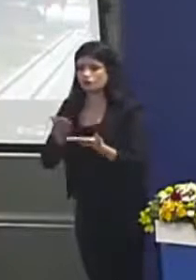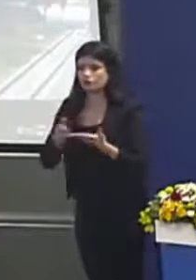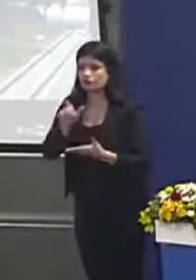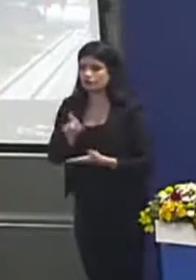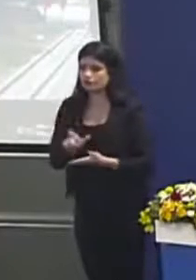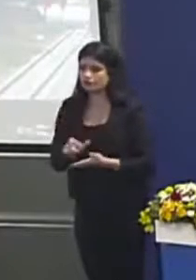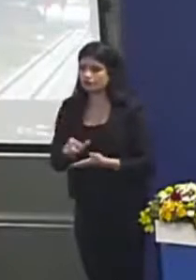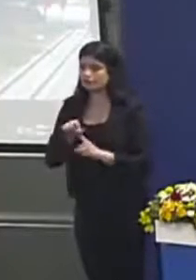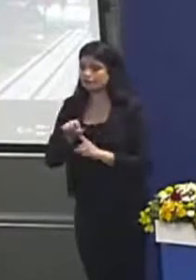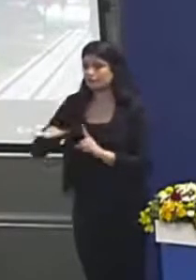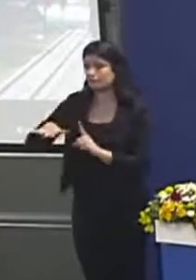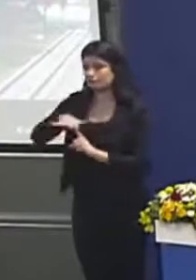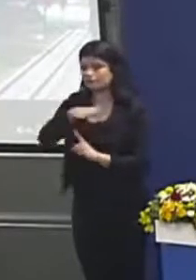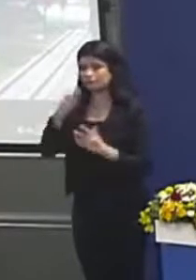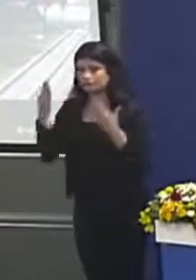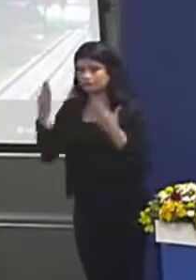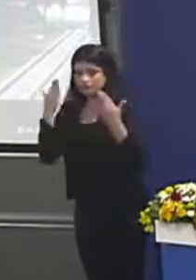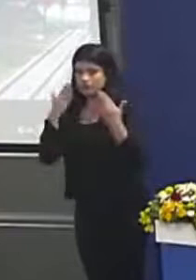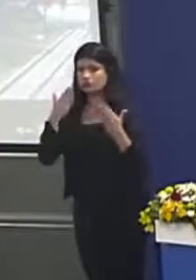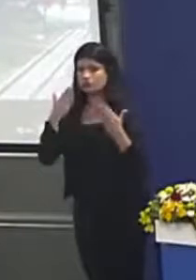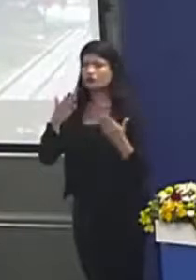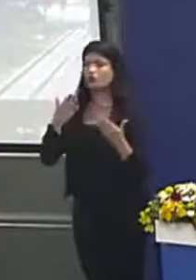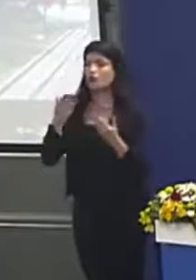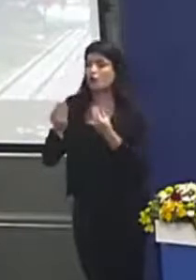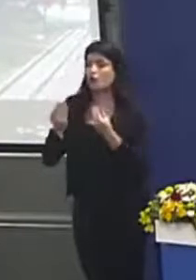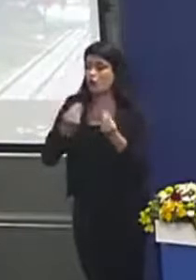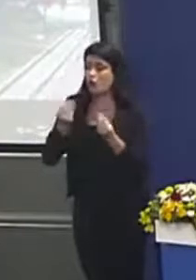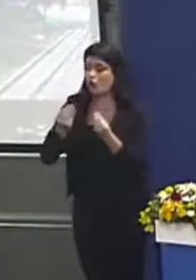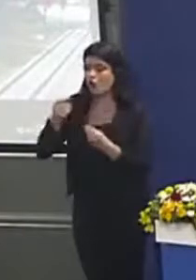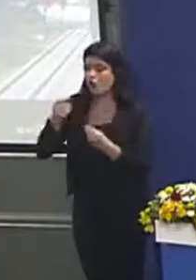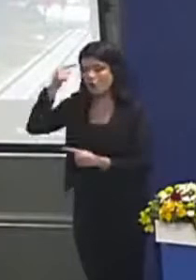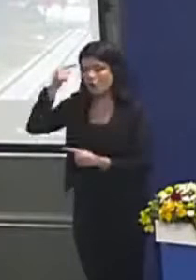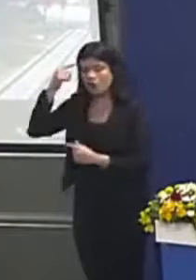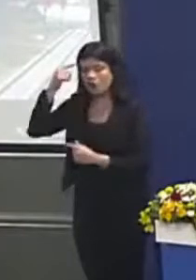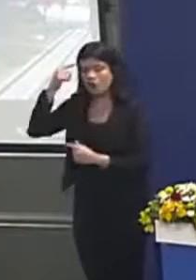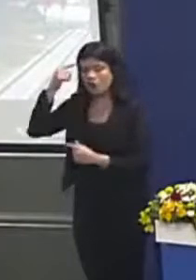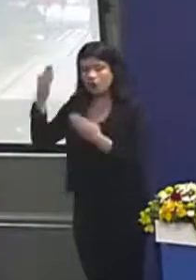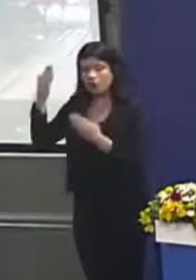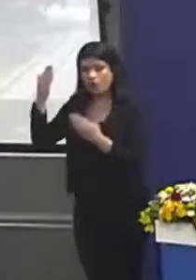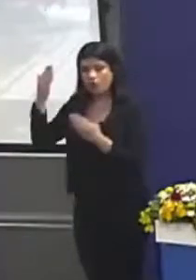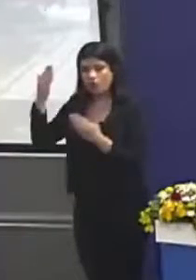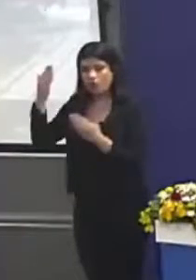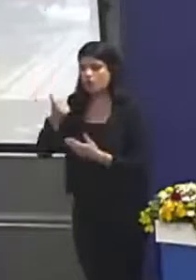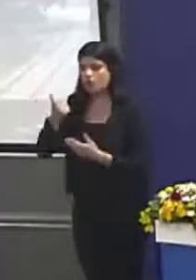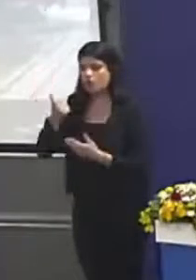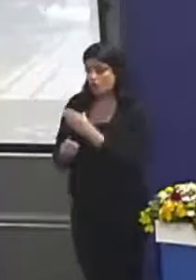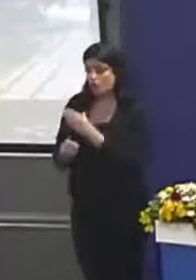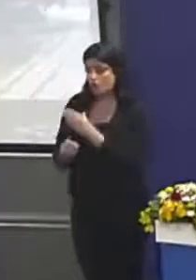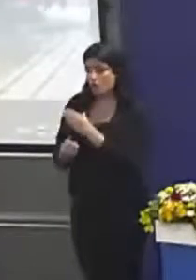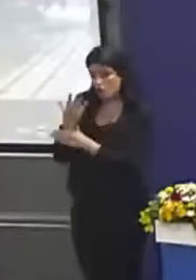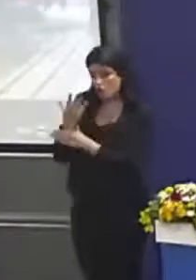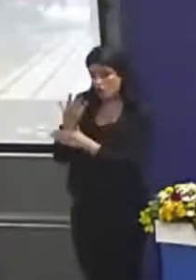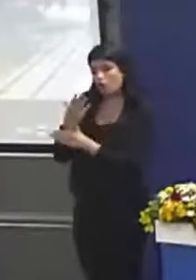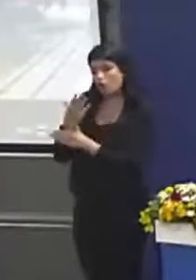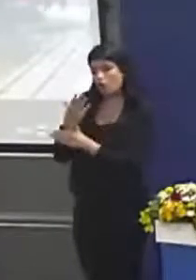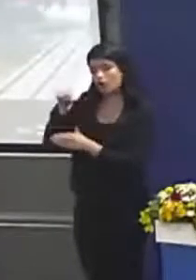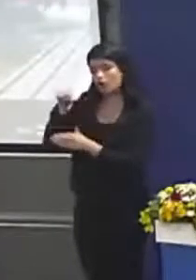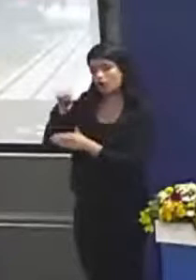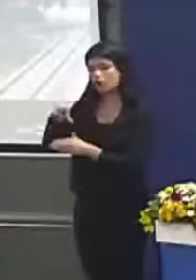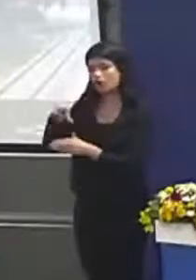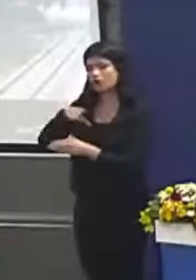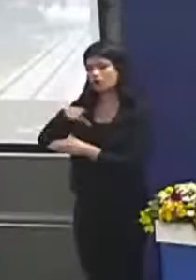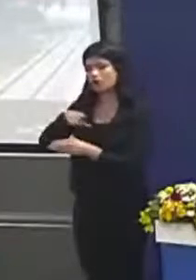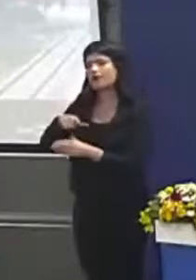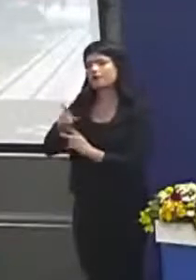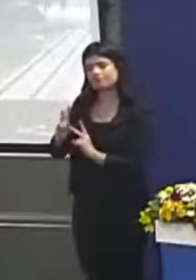para com a sociedade, quando o fazer psicológico hegemônico existente no início do seu surgimento, do qual ainda